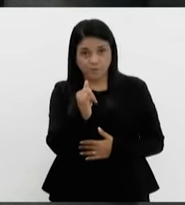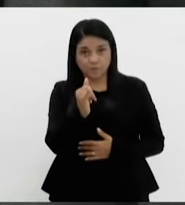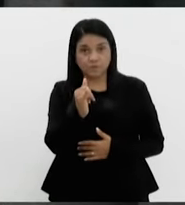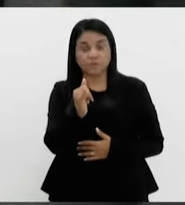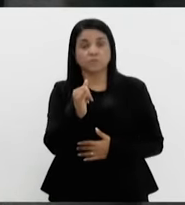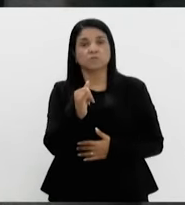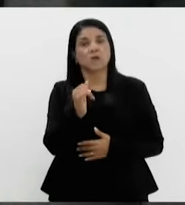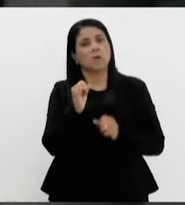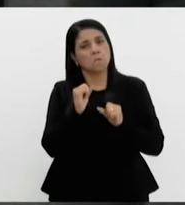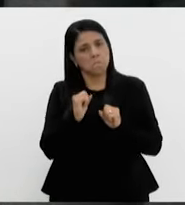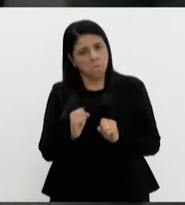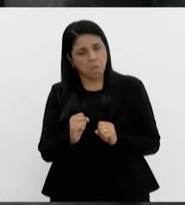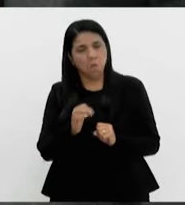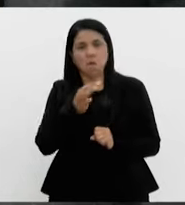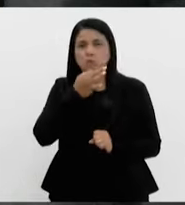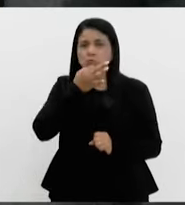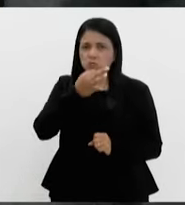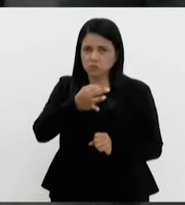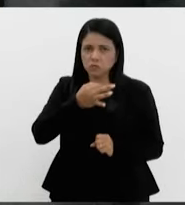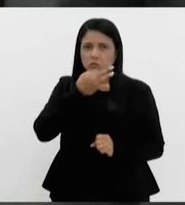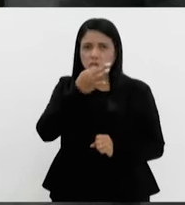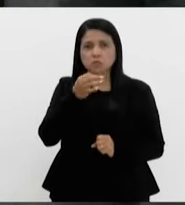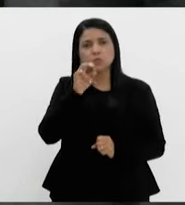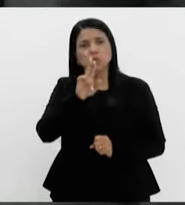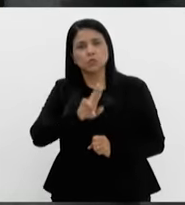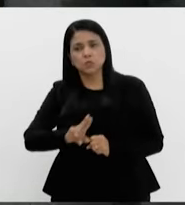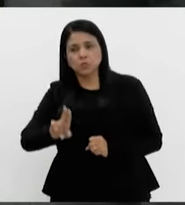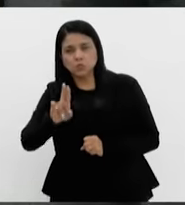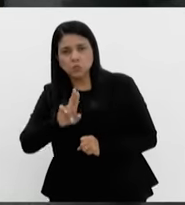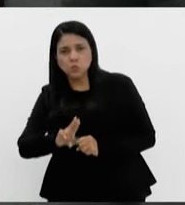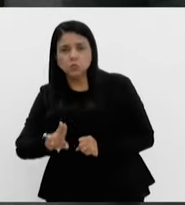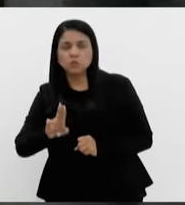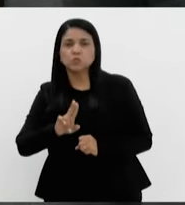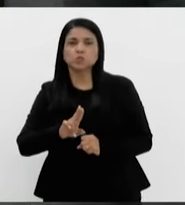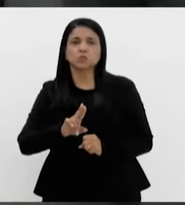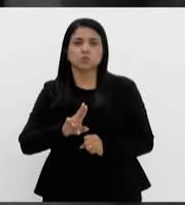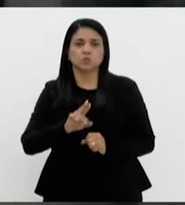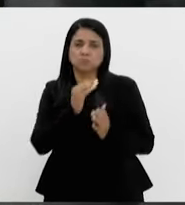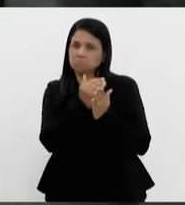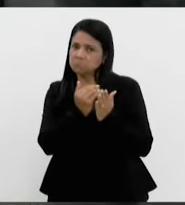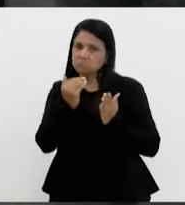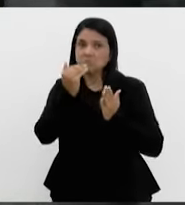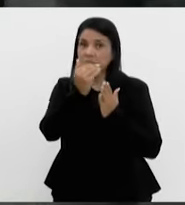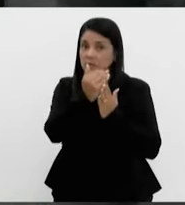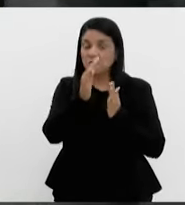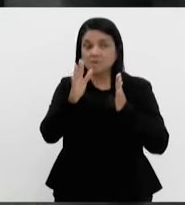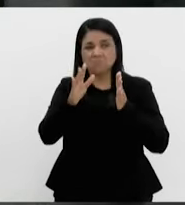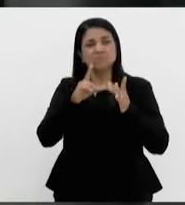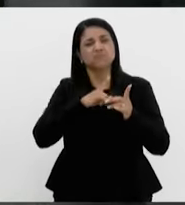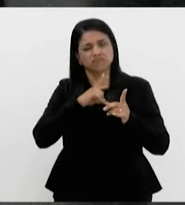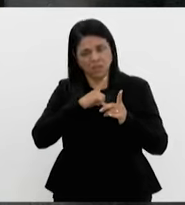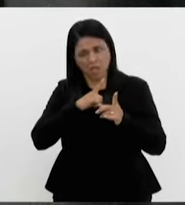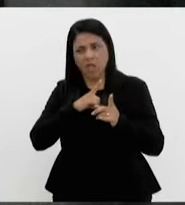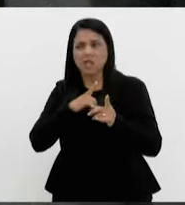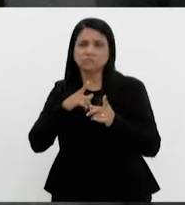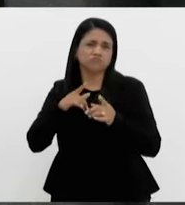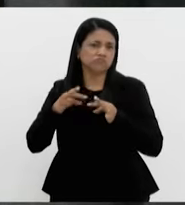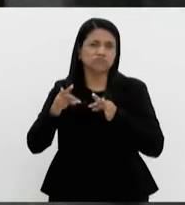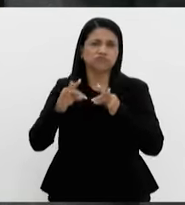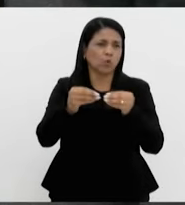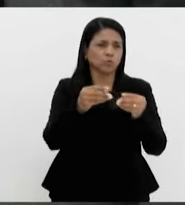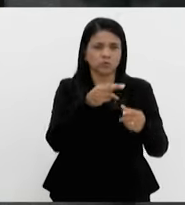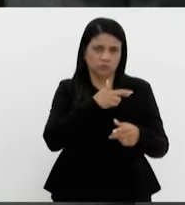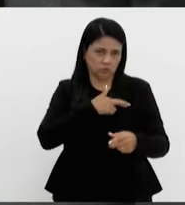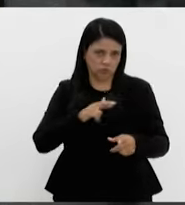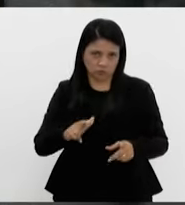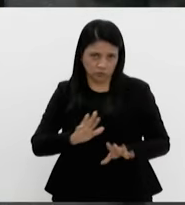posso, claro, criticar uso, manipulação, excesso, mas isso tem aqui, tem ali, tem acolá.